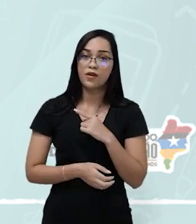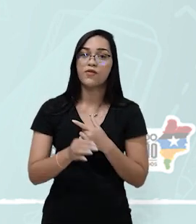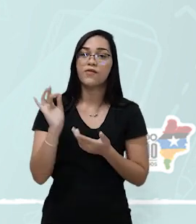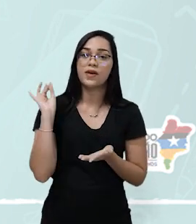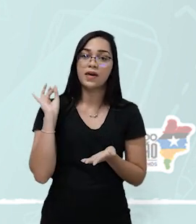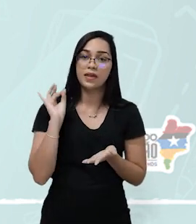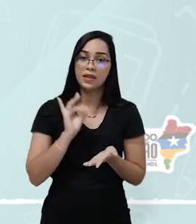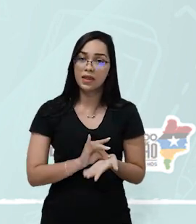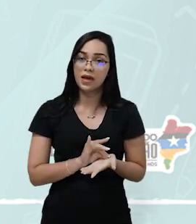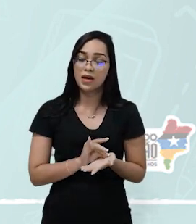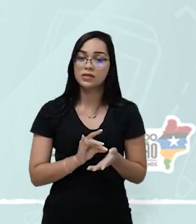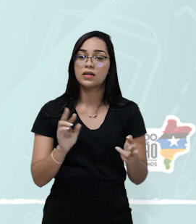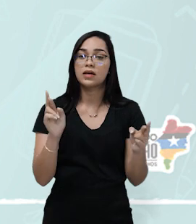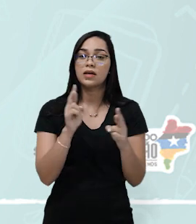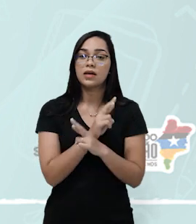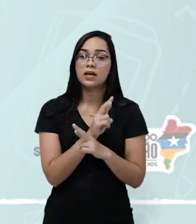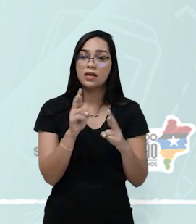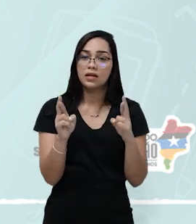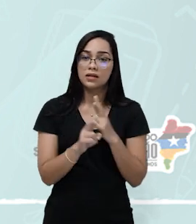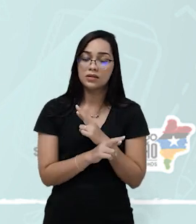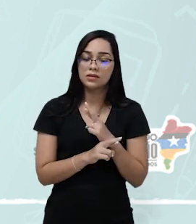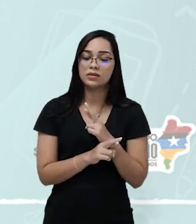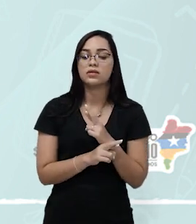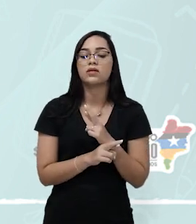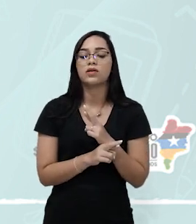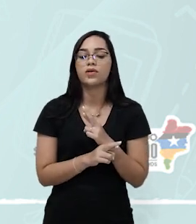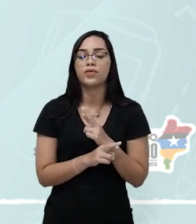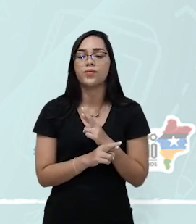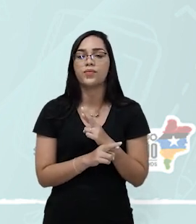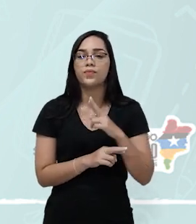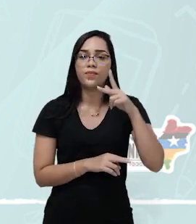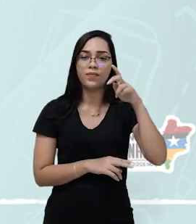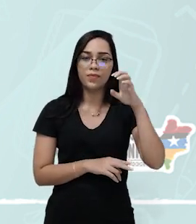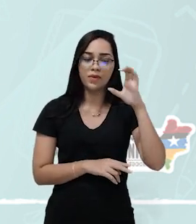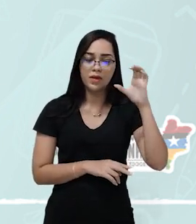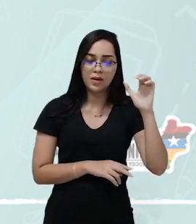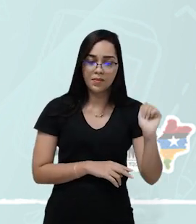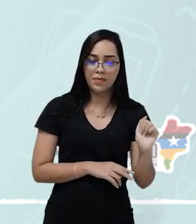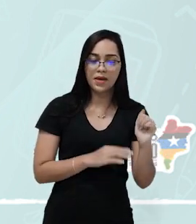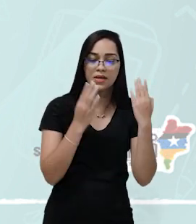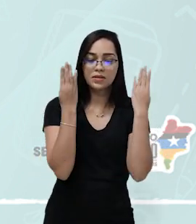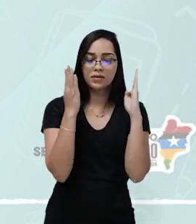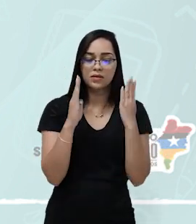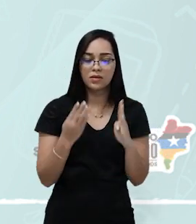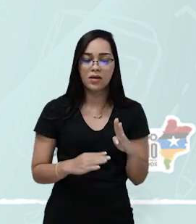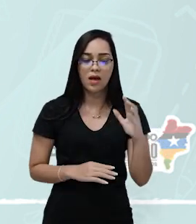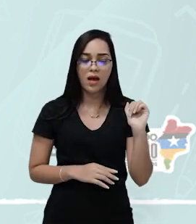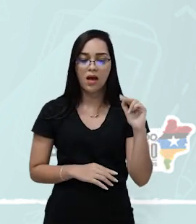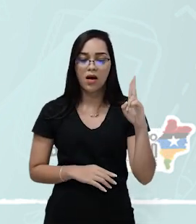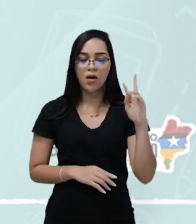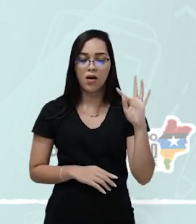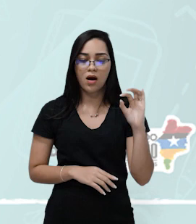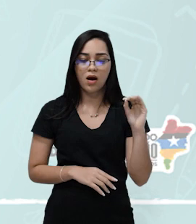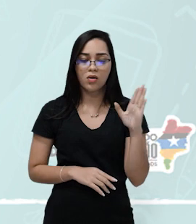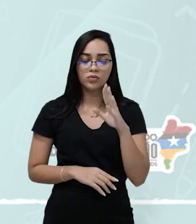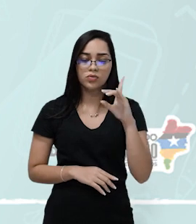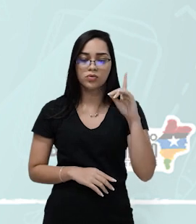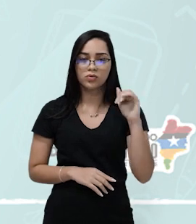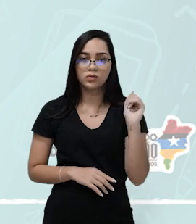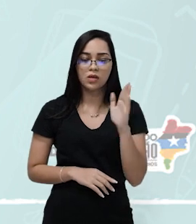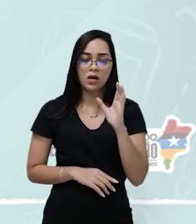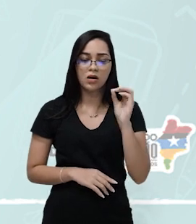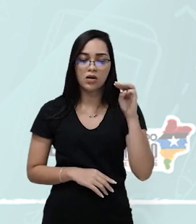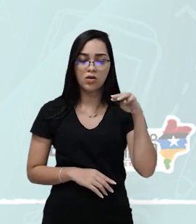constatar acerca de como tais pressupostos se materializam, analisaremos, pois, alguns fragmentos